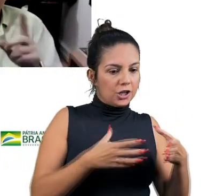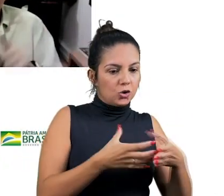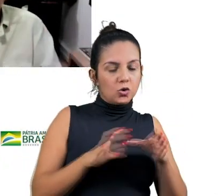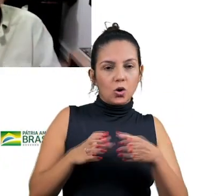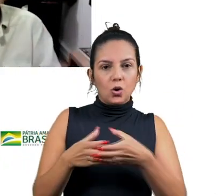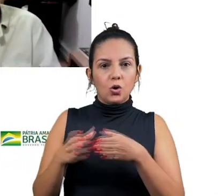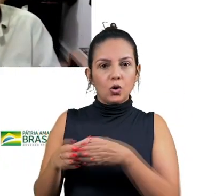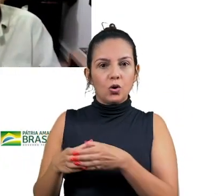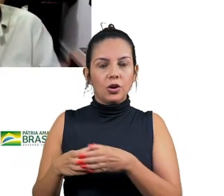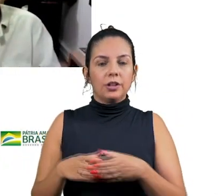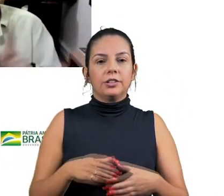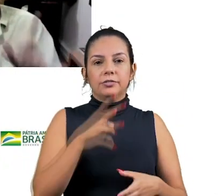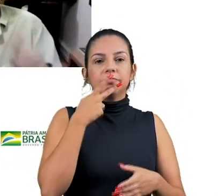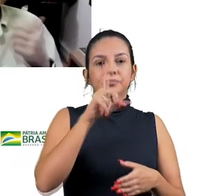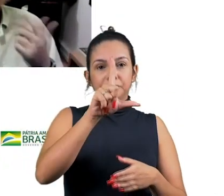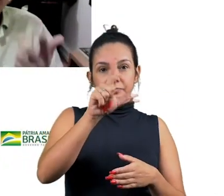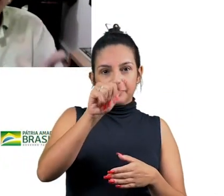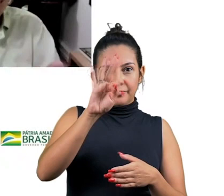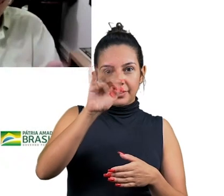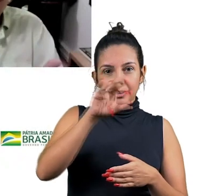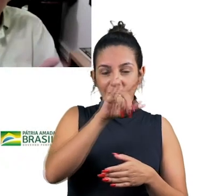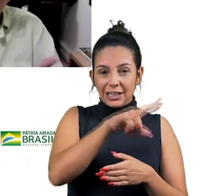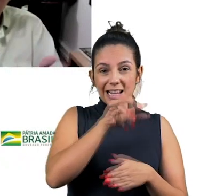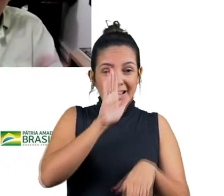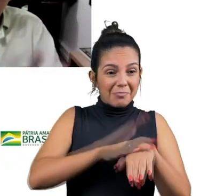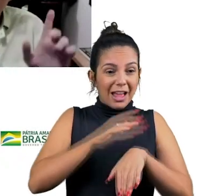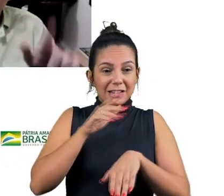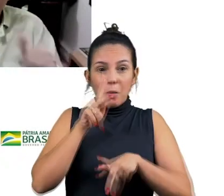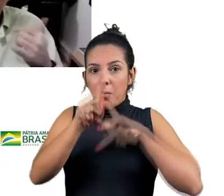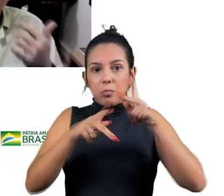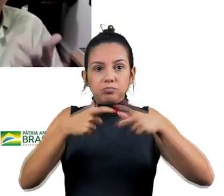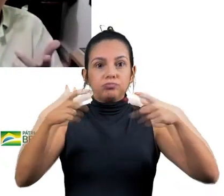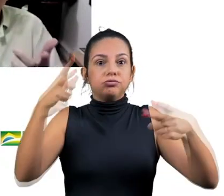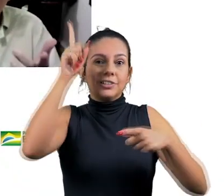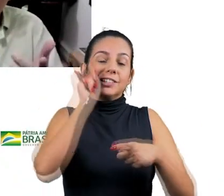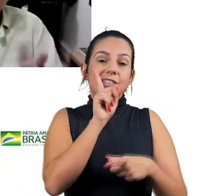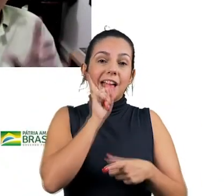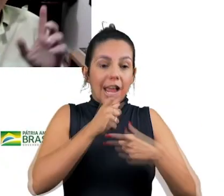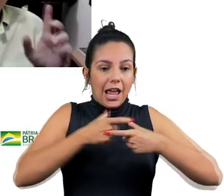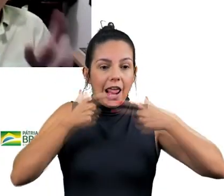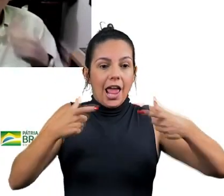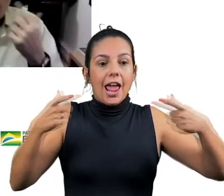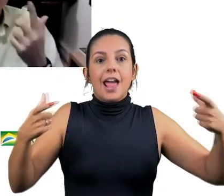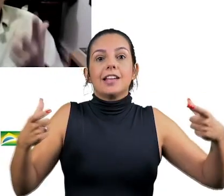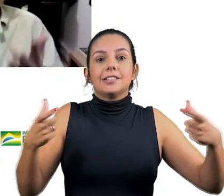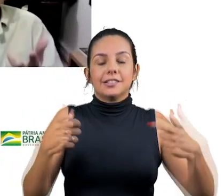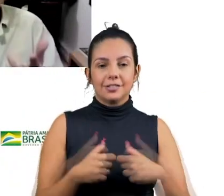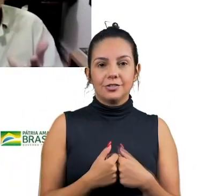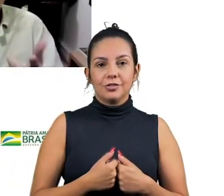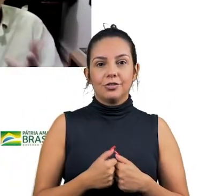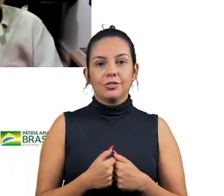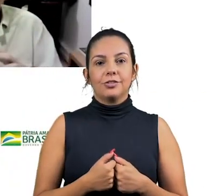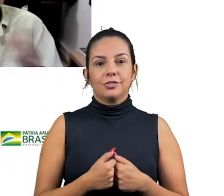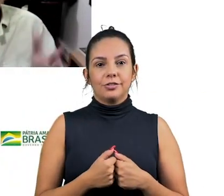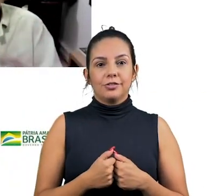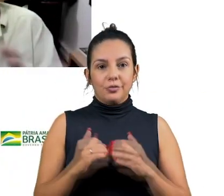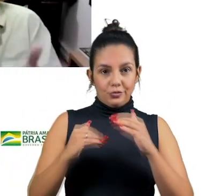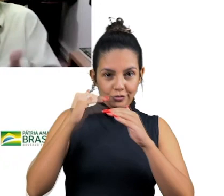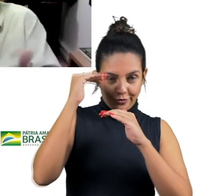Os latinos e os asiáticos são a população crescente nos Estados Unidos. Eles crescem a taxas muito